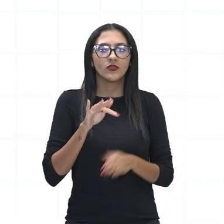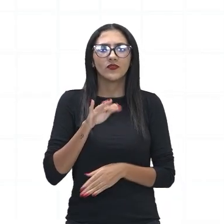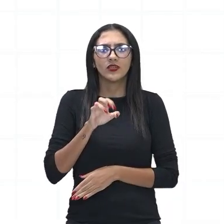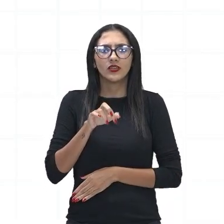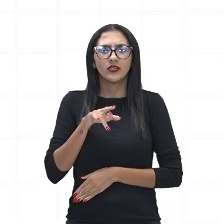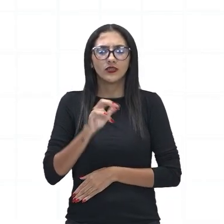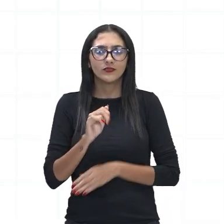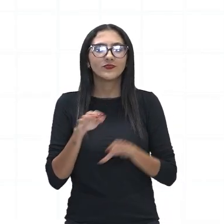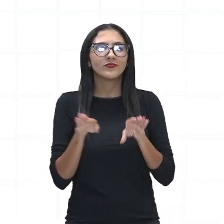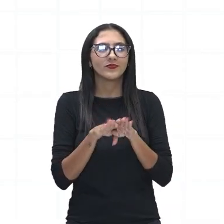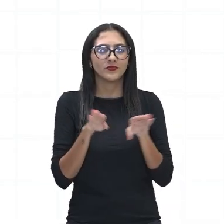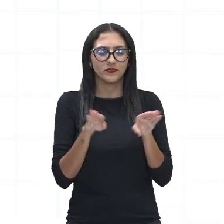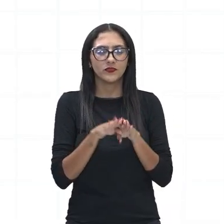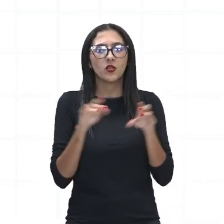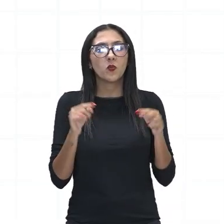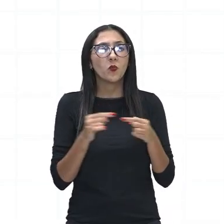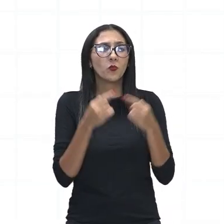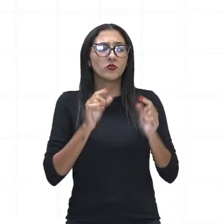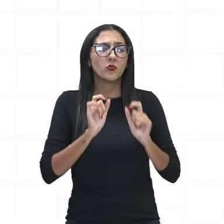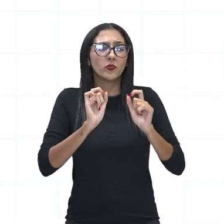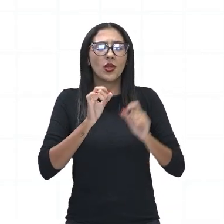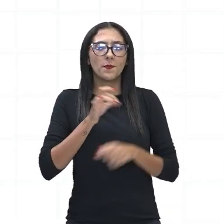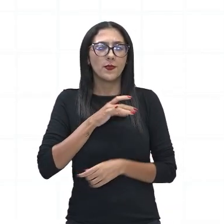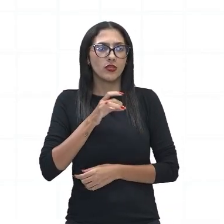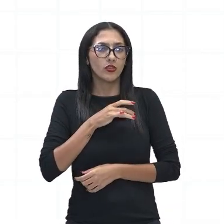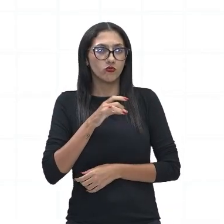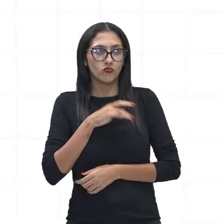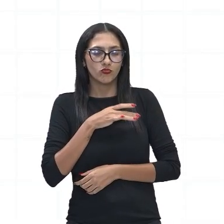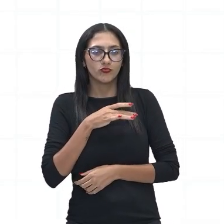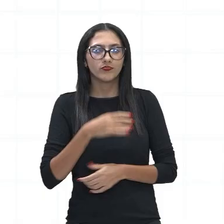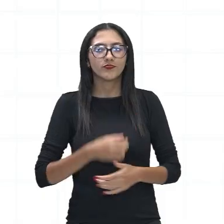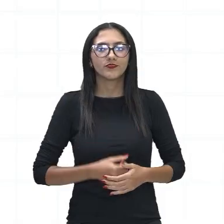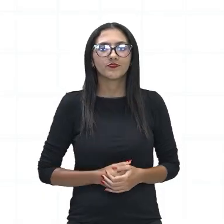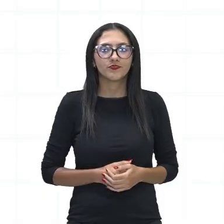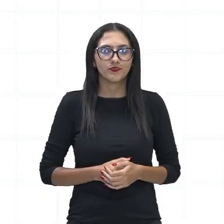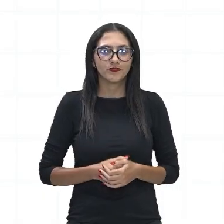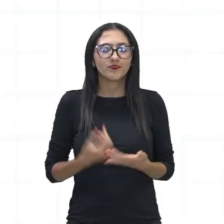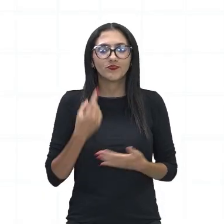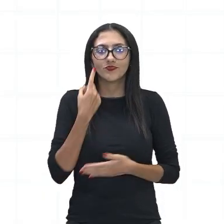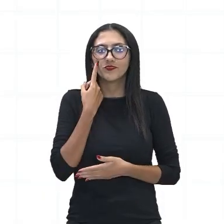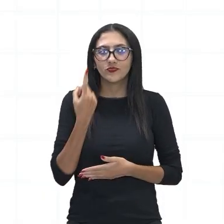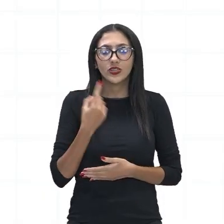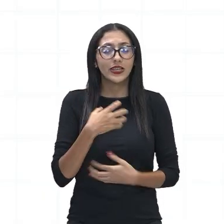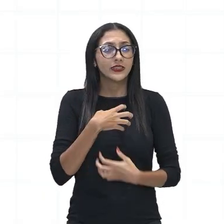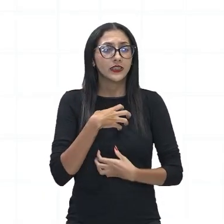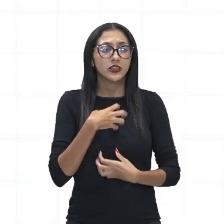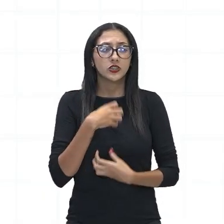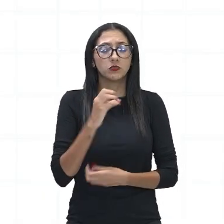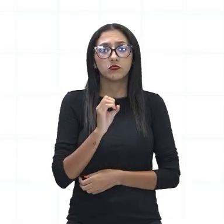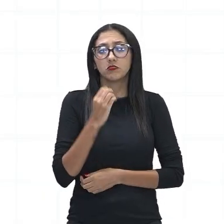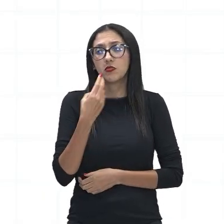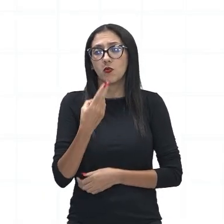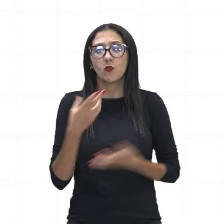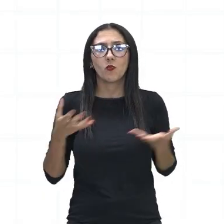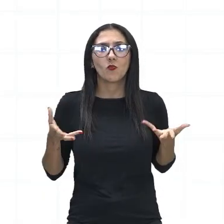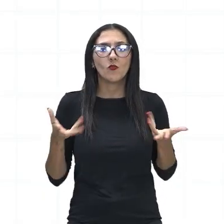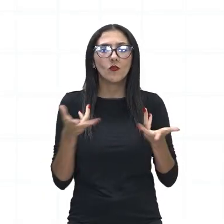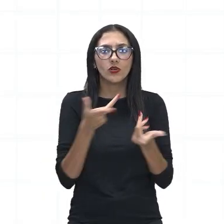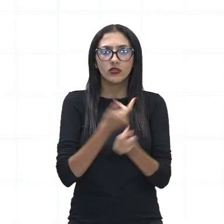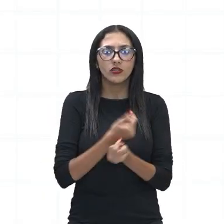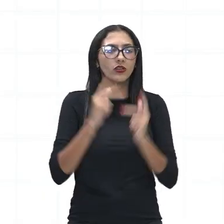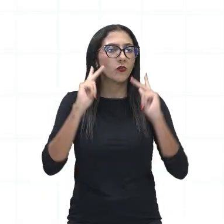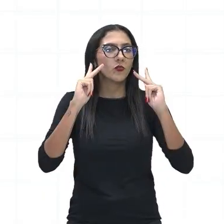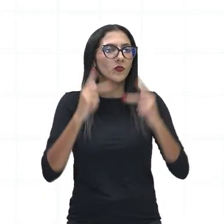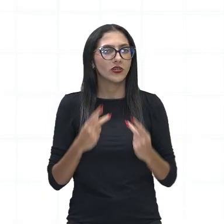uncountable nouns, fear, que significa medo. Então, esses são sentimentos ou qualidades que nós classificamos como